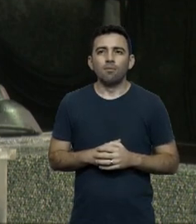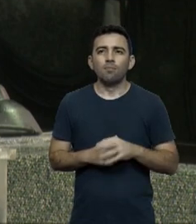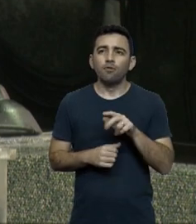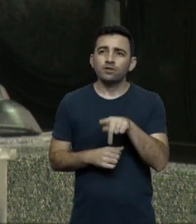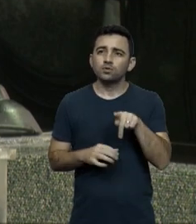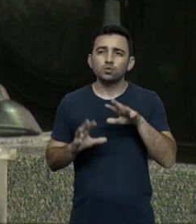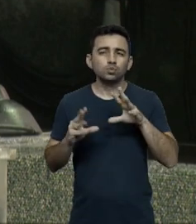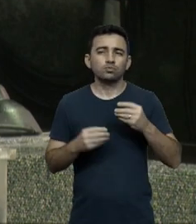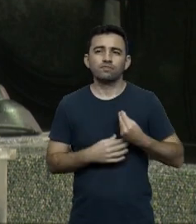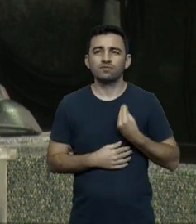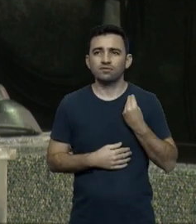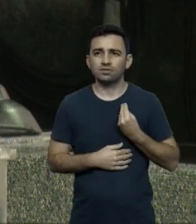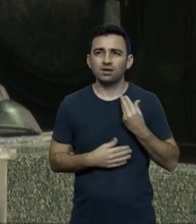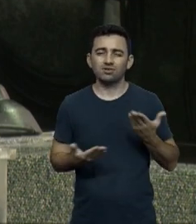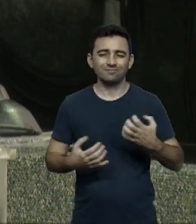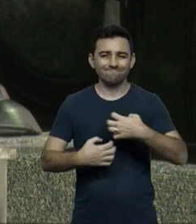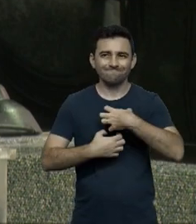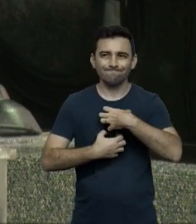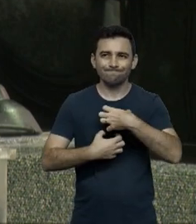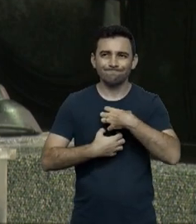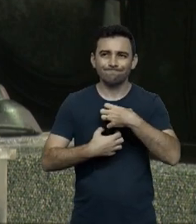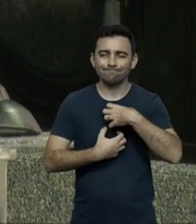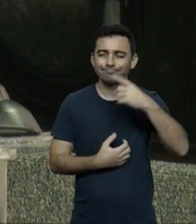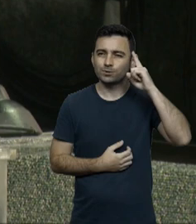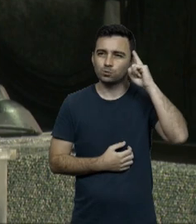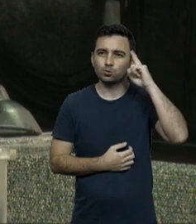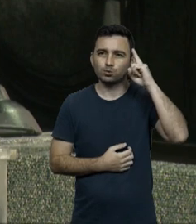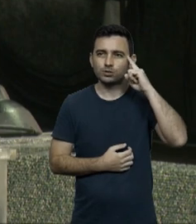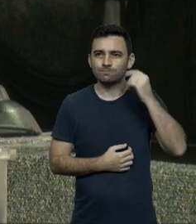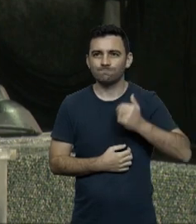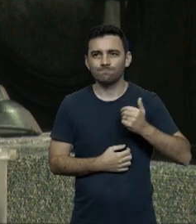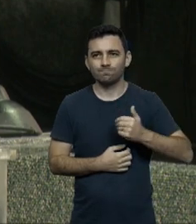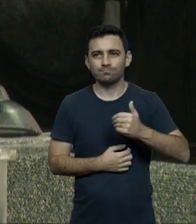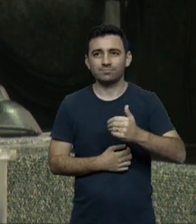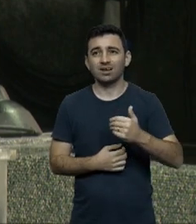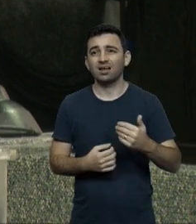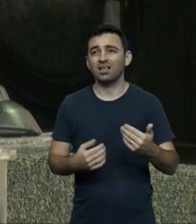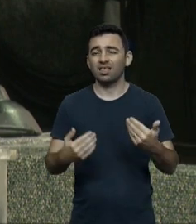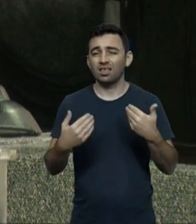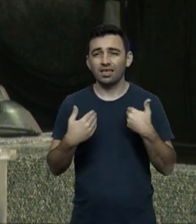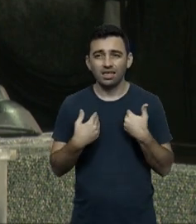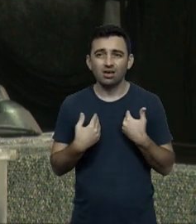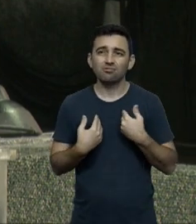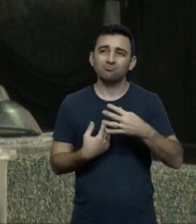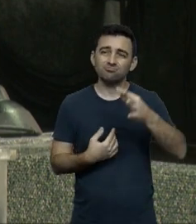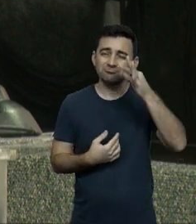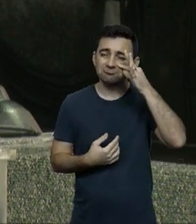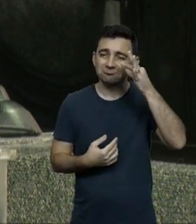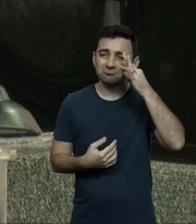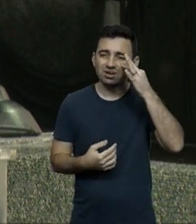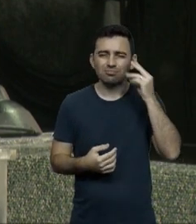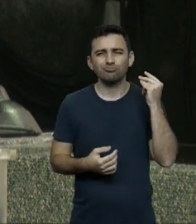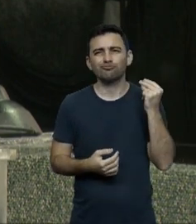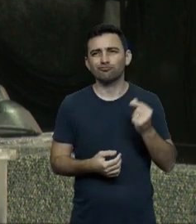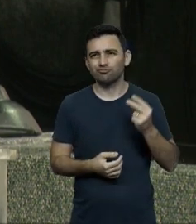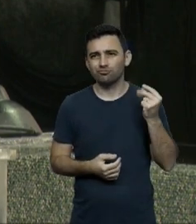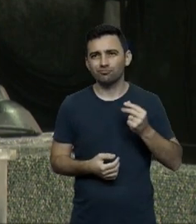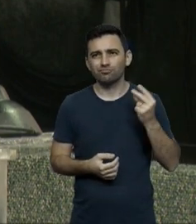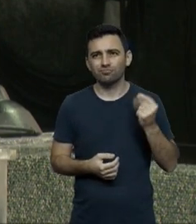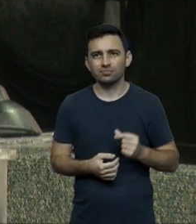professores estão vivendo e estão sentindo no seu dia a dia e que eu acompanho há muito tempo as questões